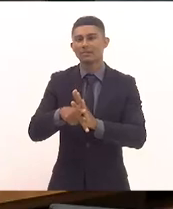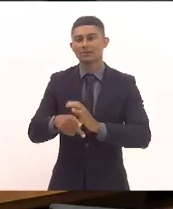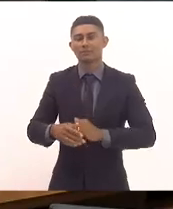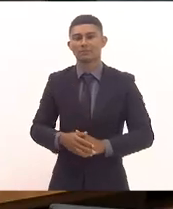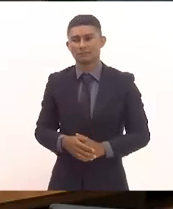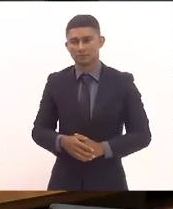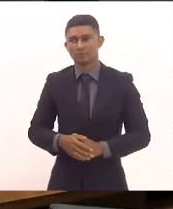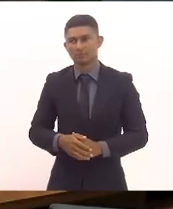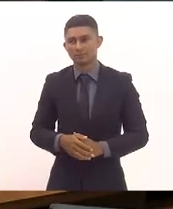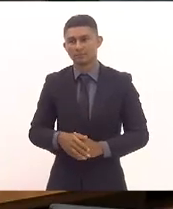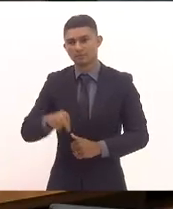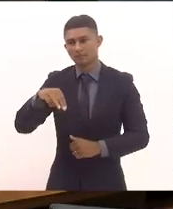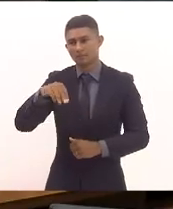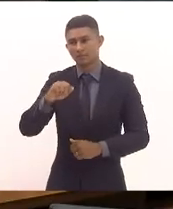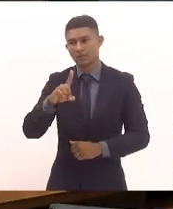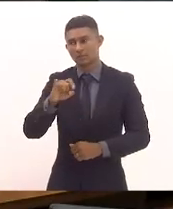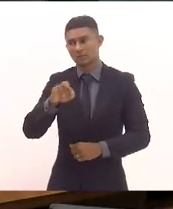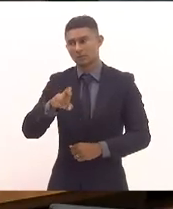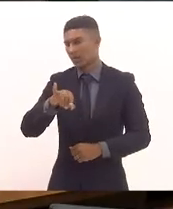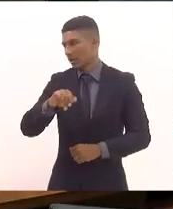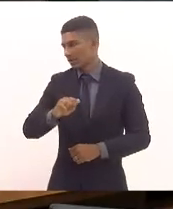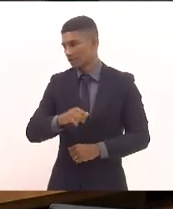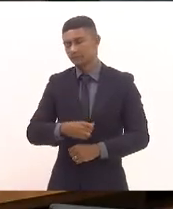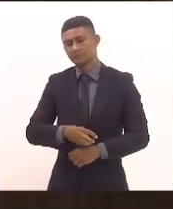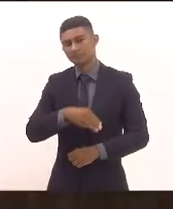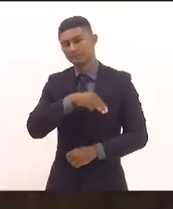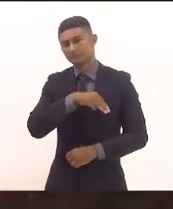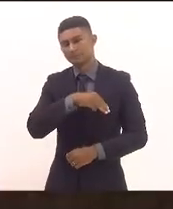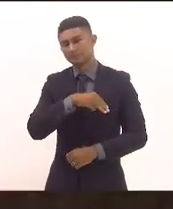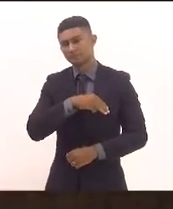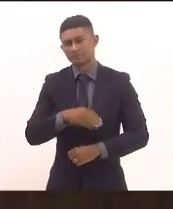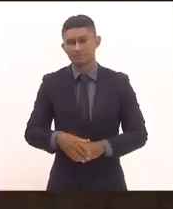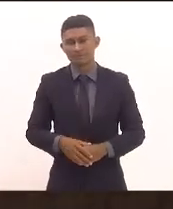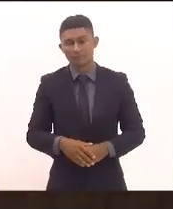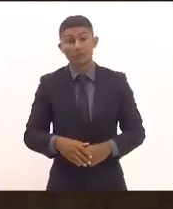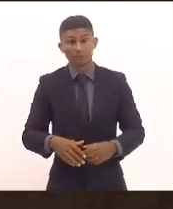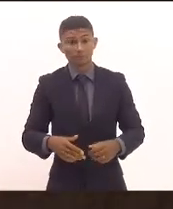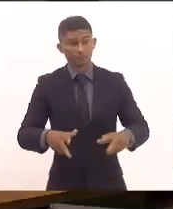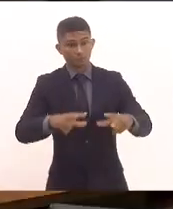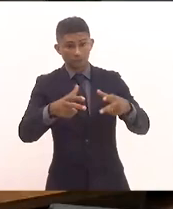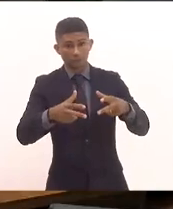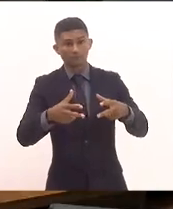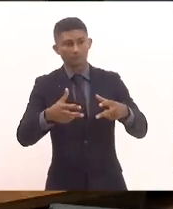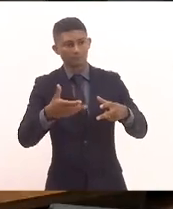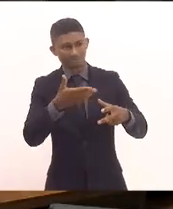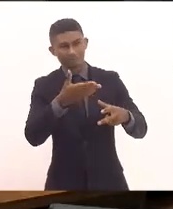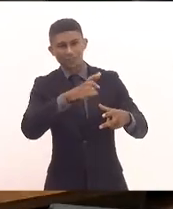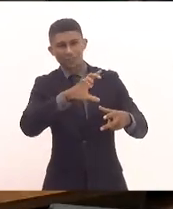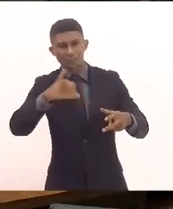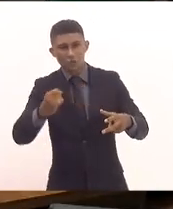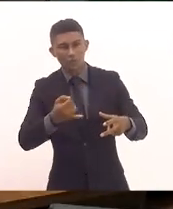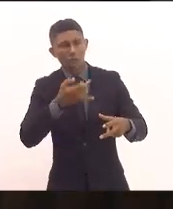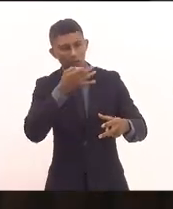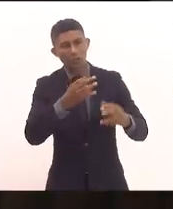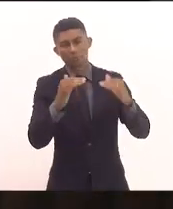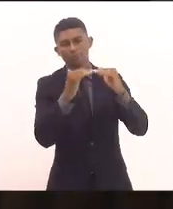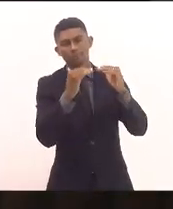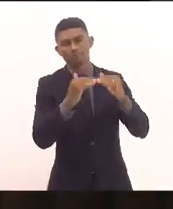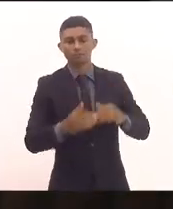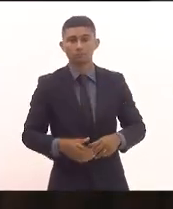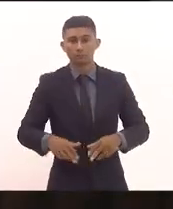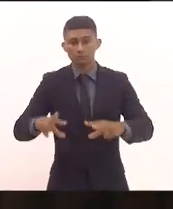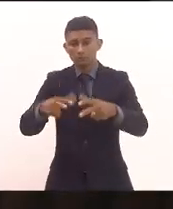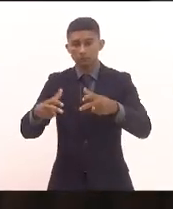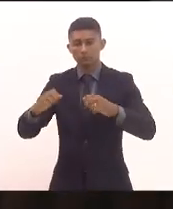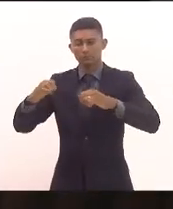Nobre e querido presidente, eu voto favorável com a CCJ. pela Comissão de Assuntos